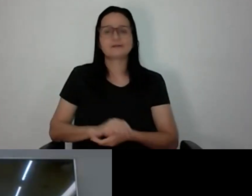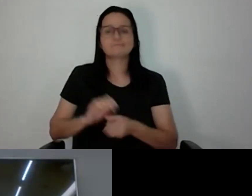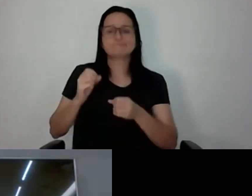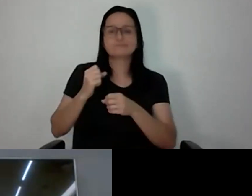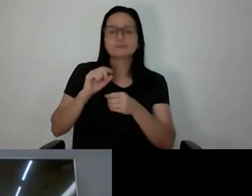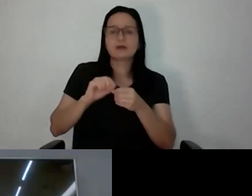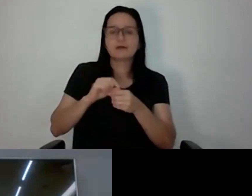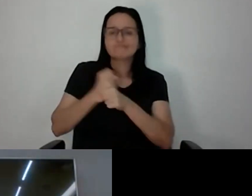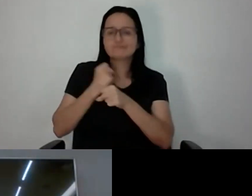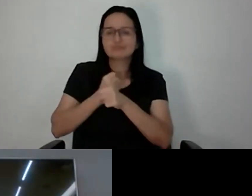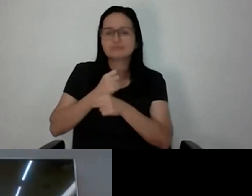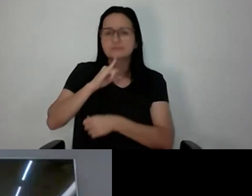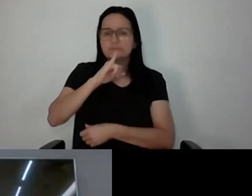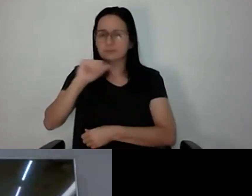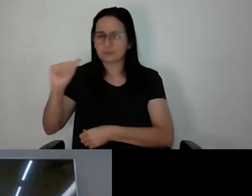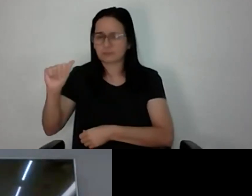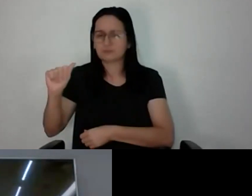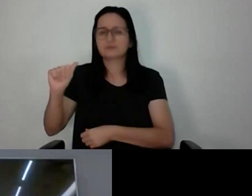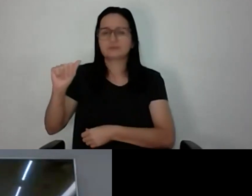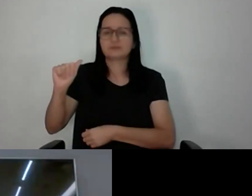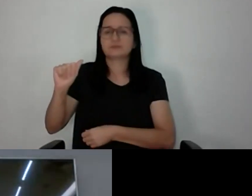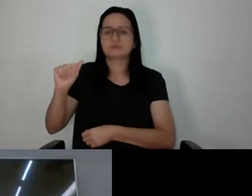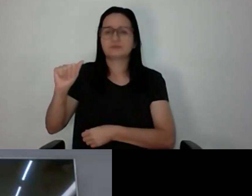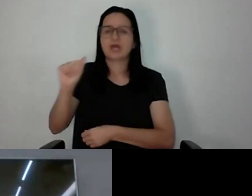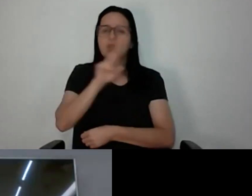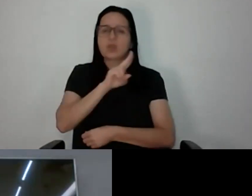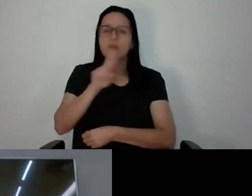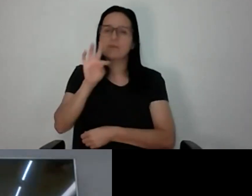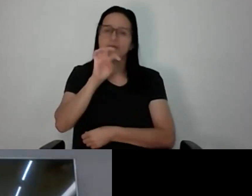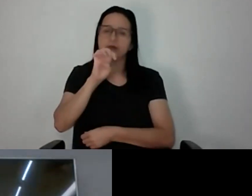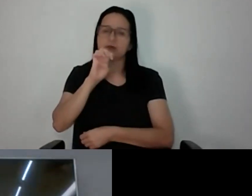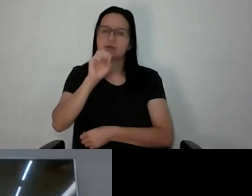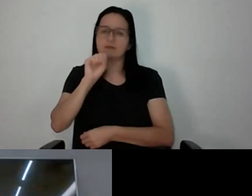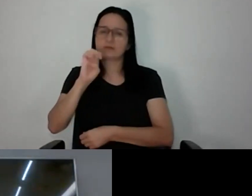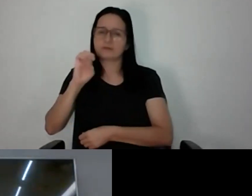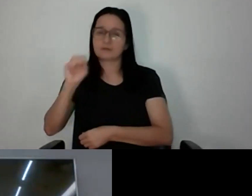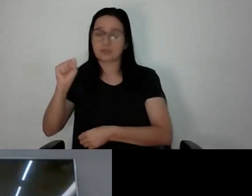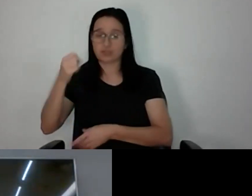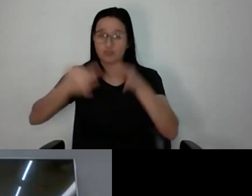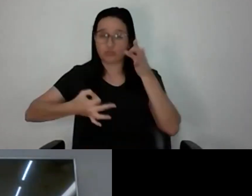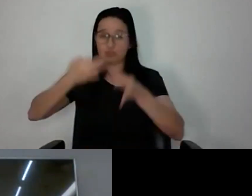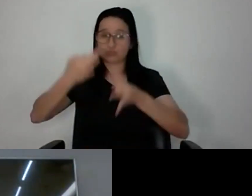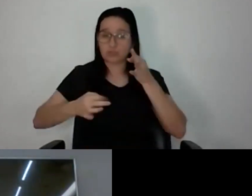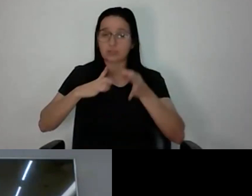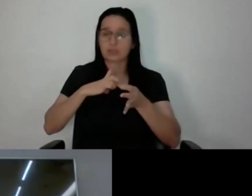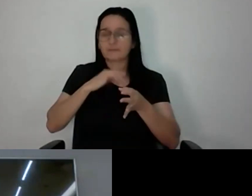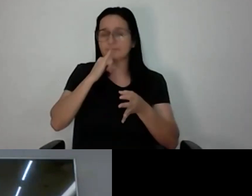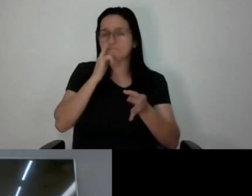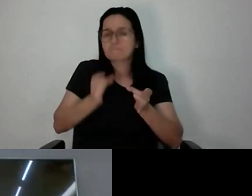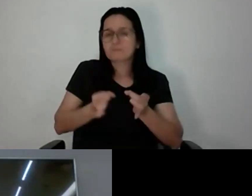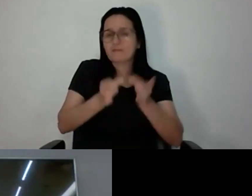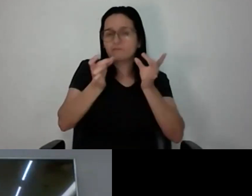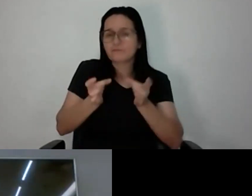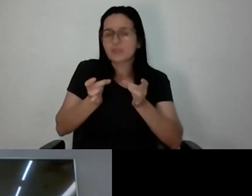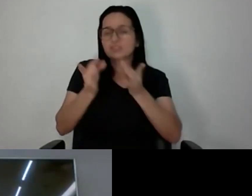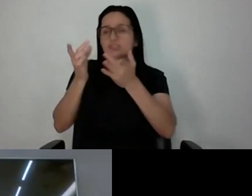No meu caso, era chamada Teses, era um marketplace de teses jurídicas. A gente vendia e comprava teses